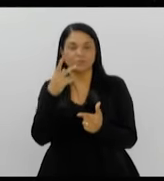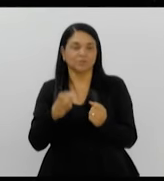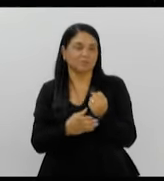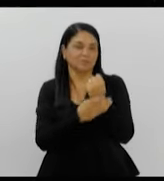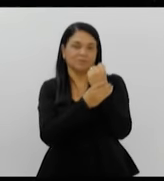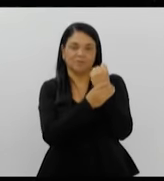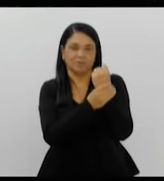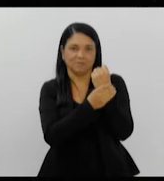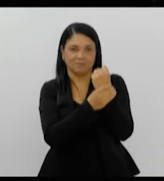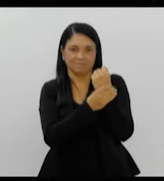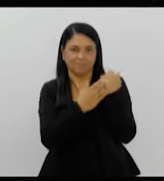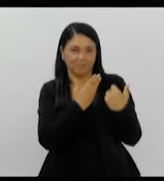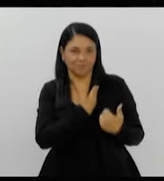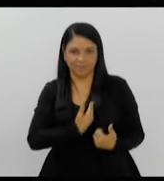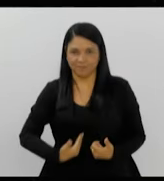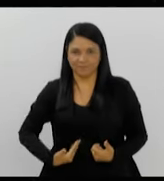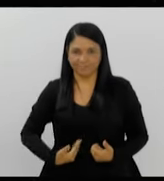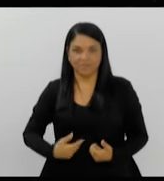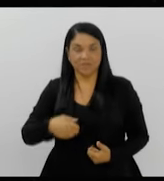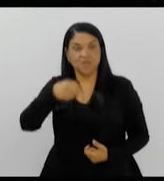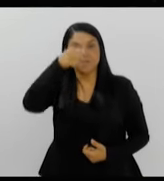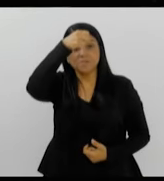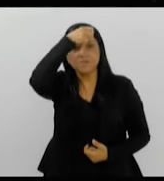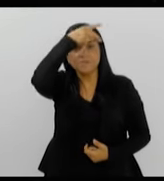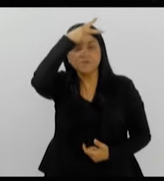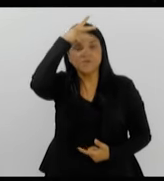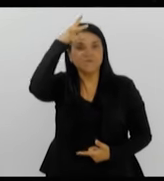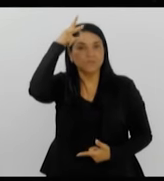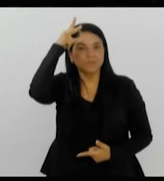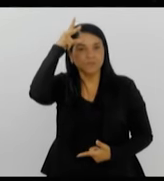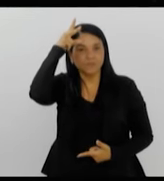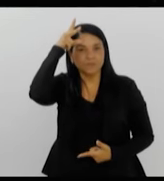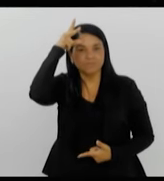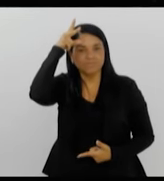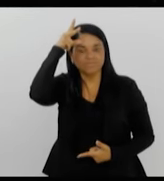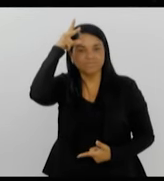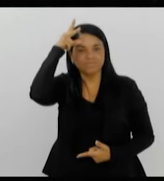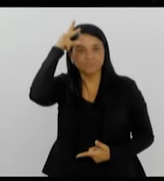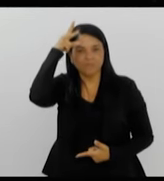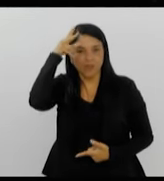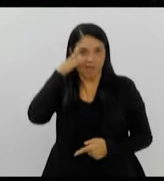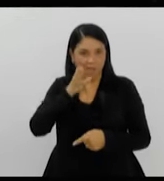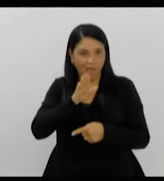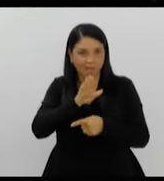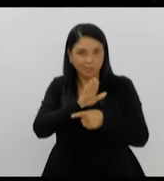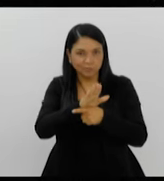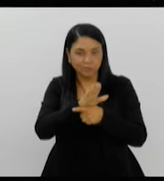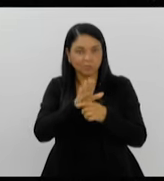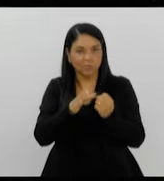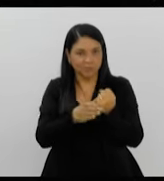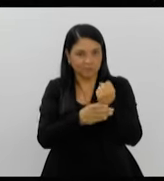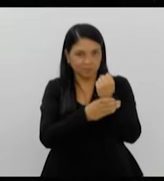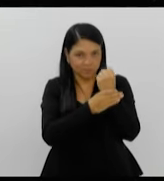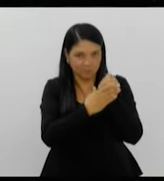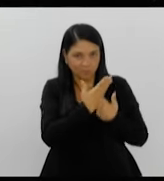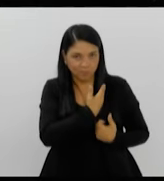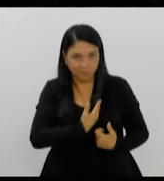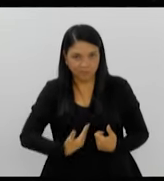pública essas prefeituras colaboram com as forças da segurança